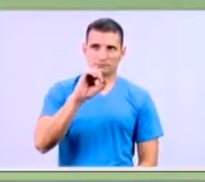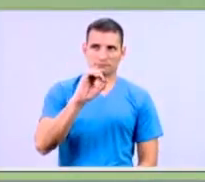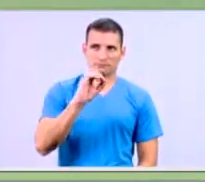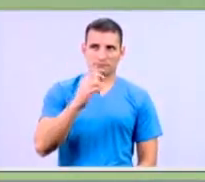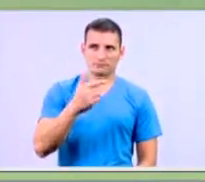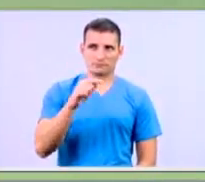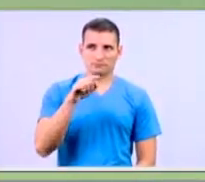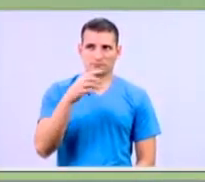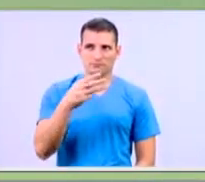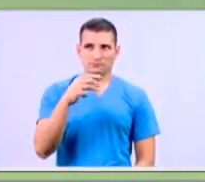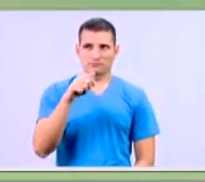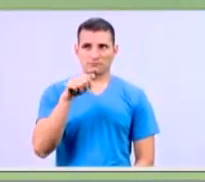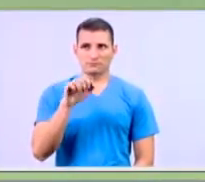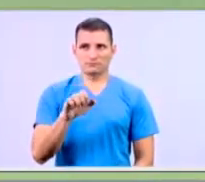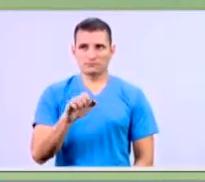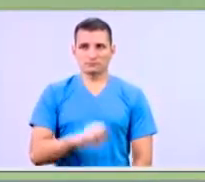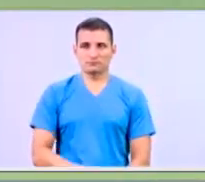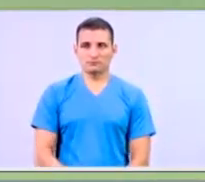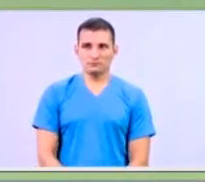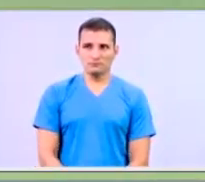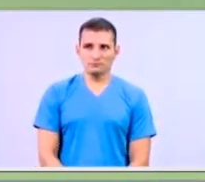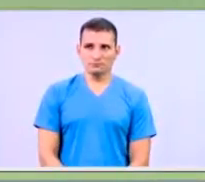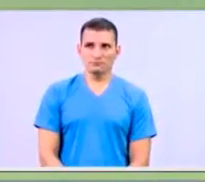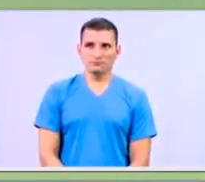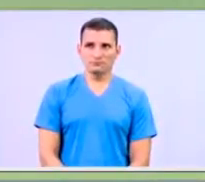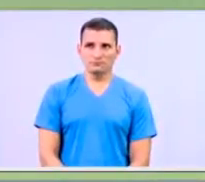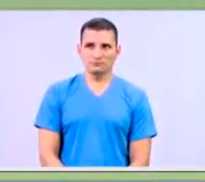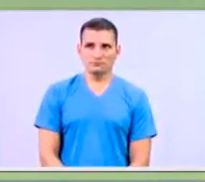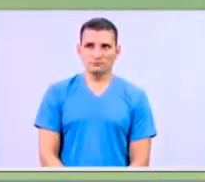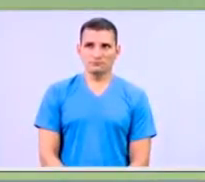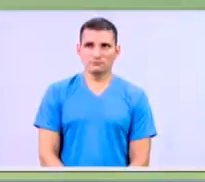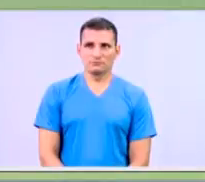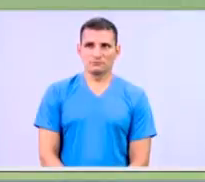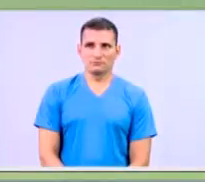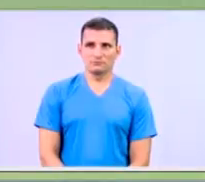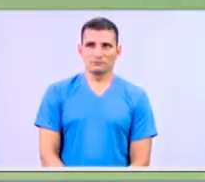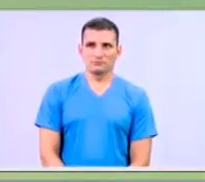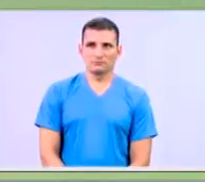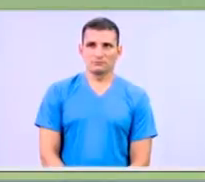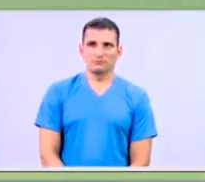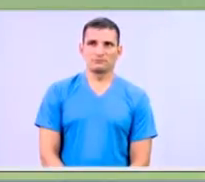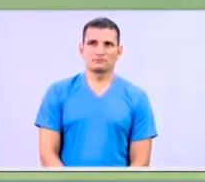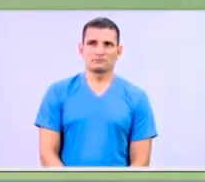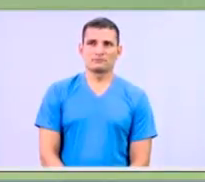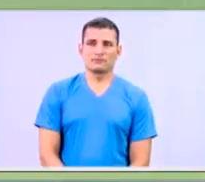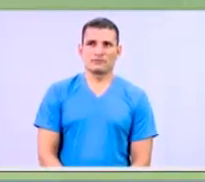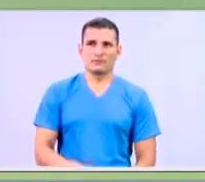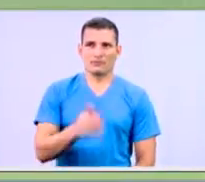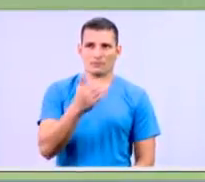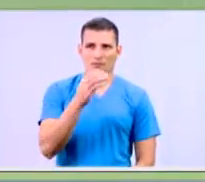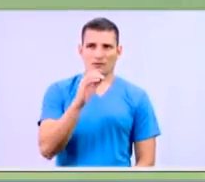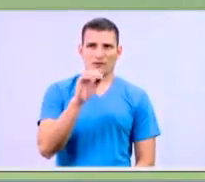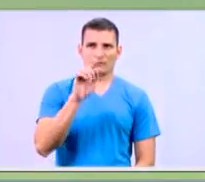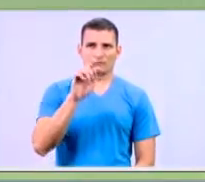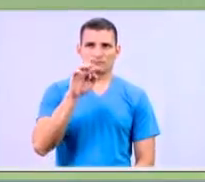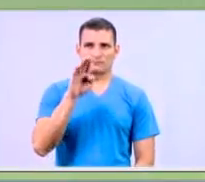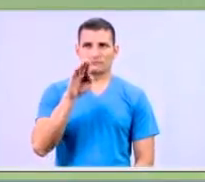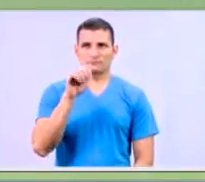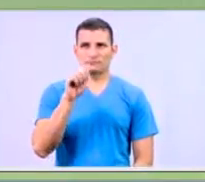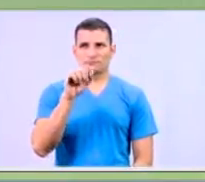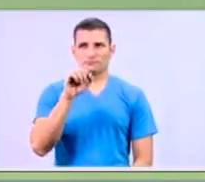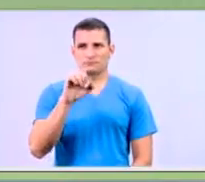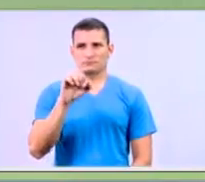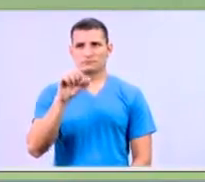802.3AI, que aí já aumentou bem. Tem Gigabit Ethernet, ou seja, 10 gigabits Ethernet.